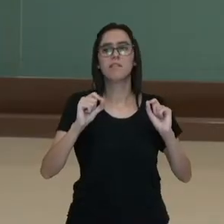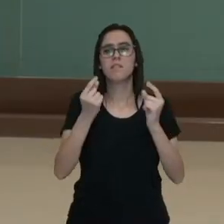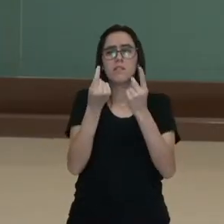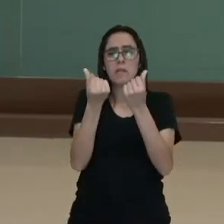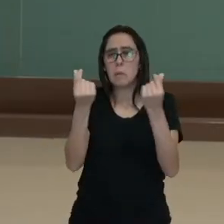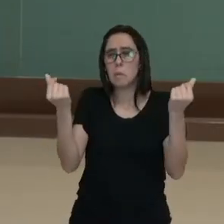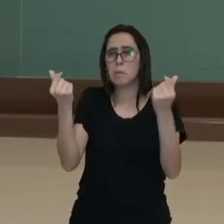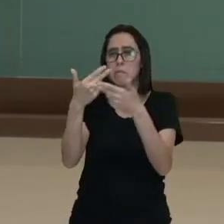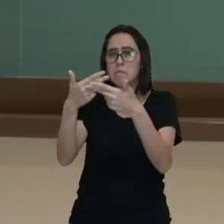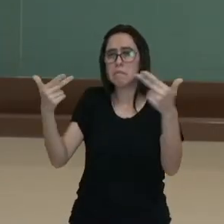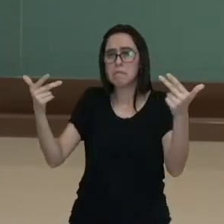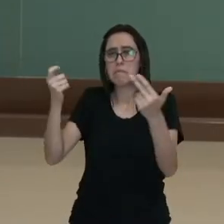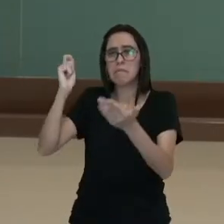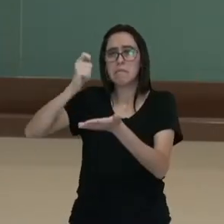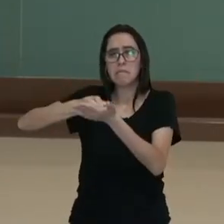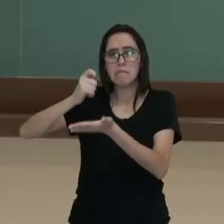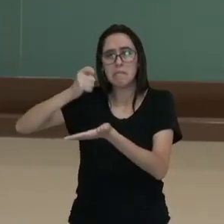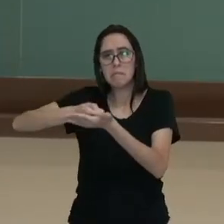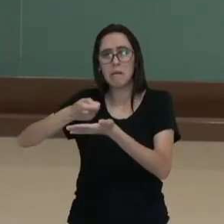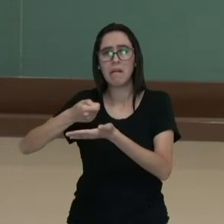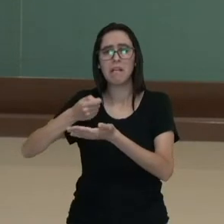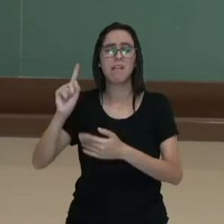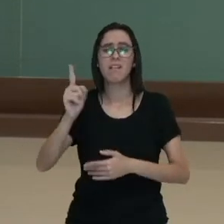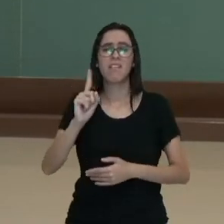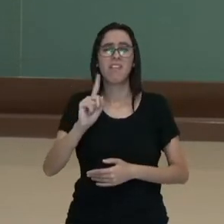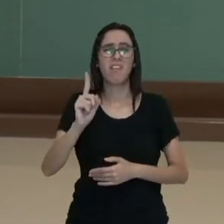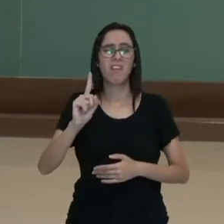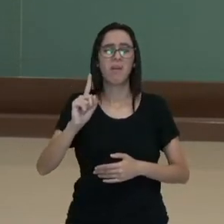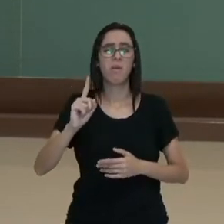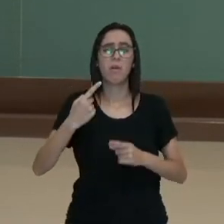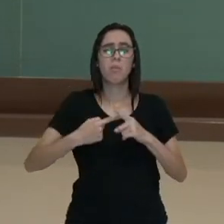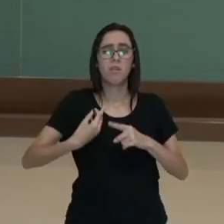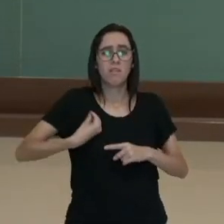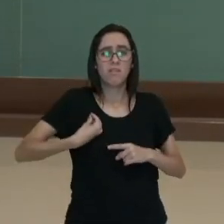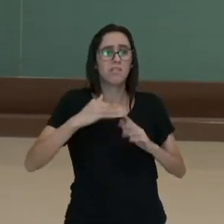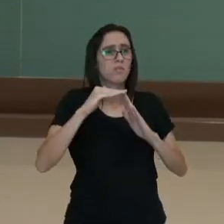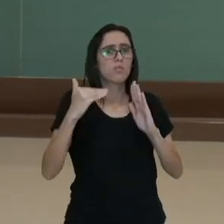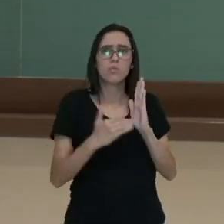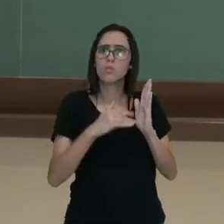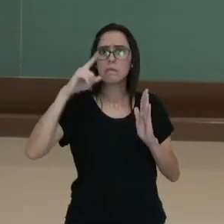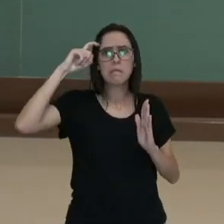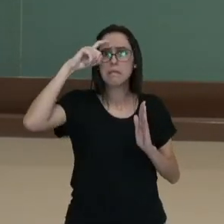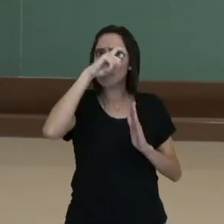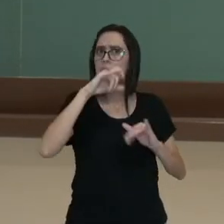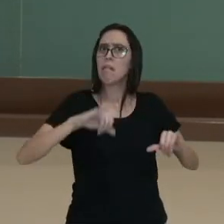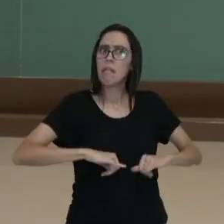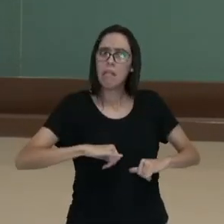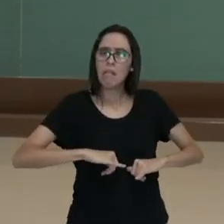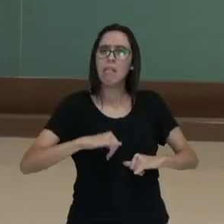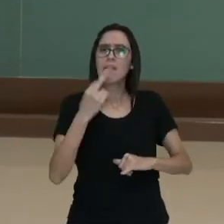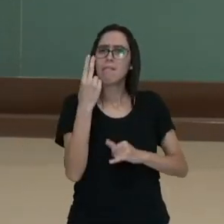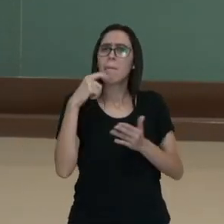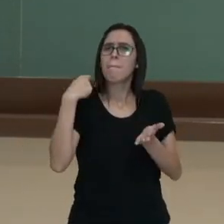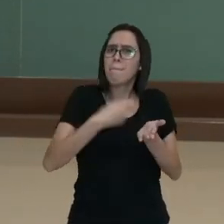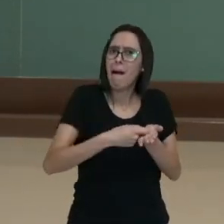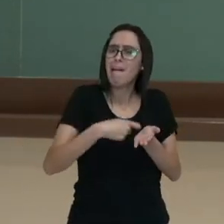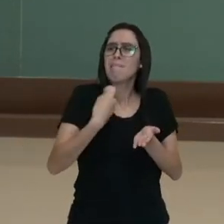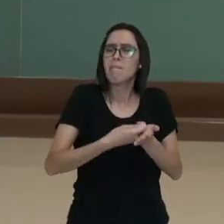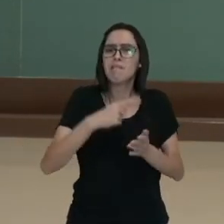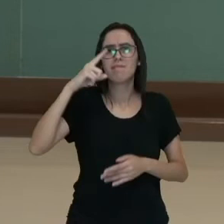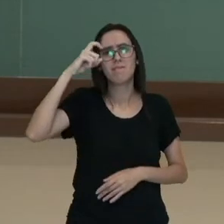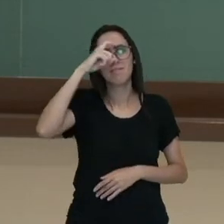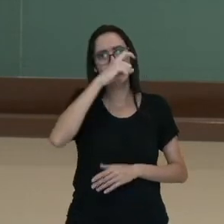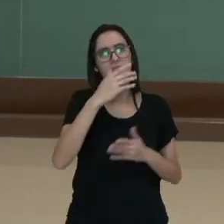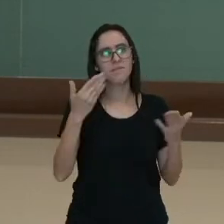mas é que tudo tem preço. Esse todo, gente, é um pronome indefinido usado